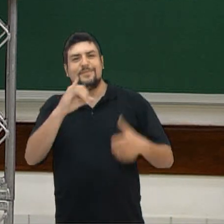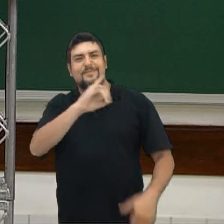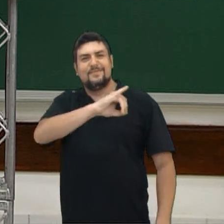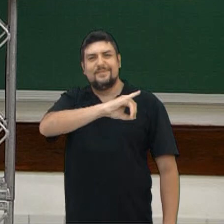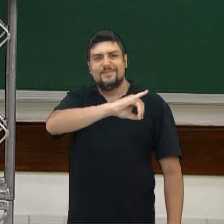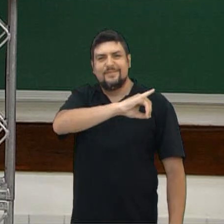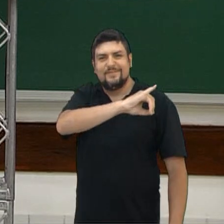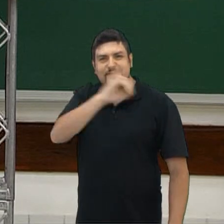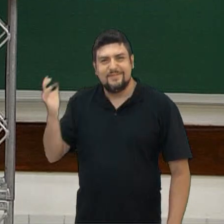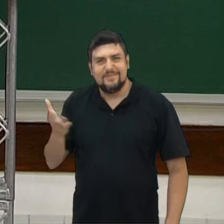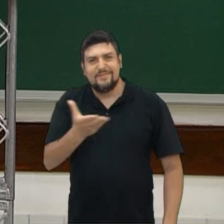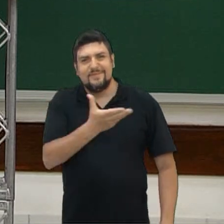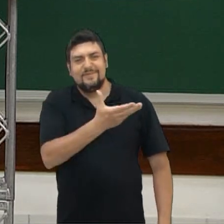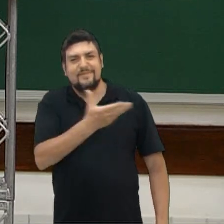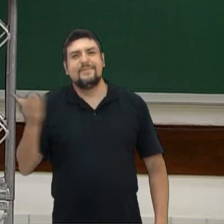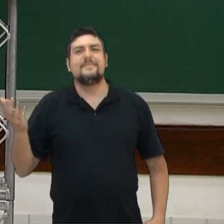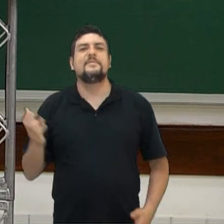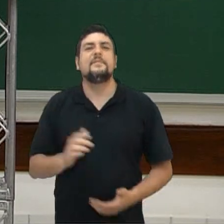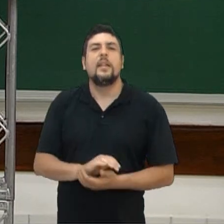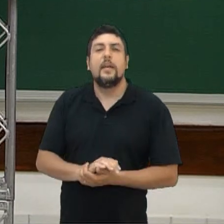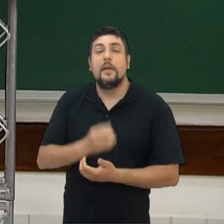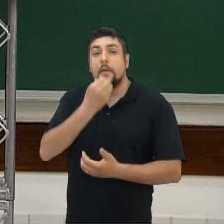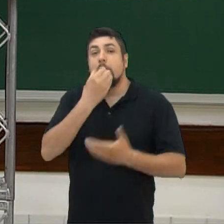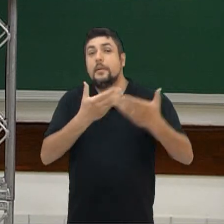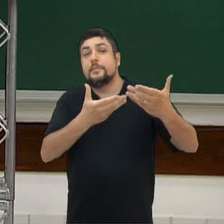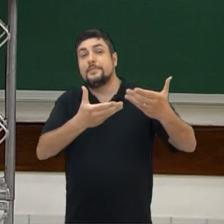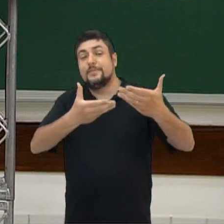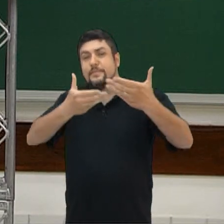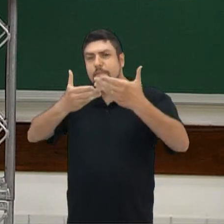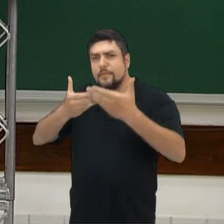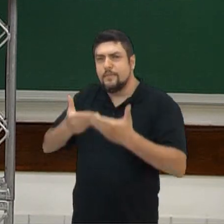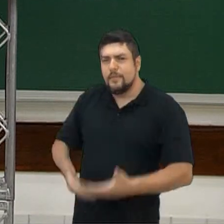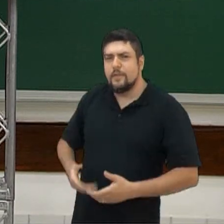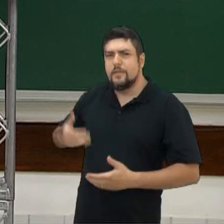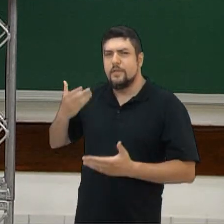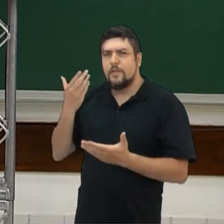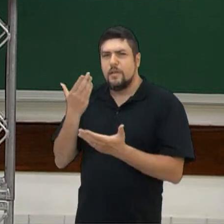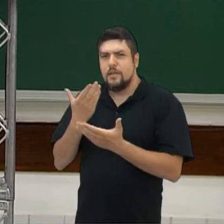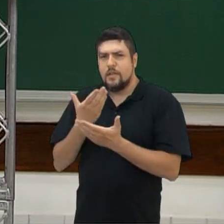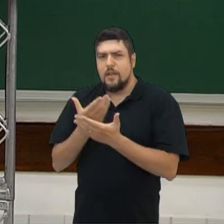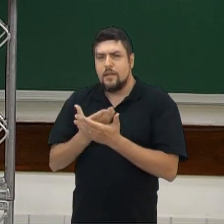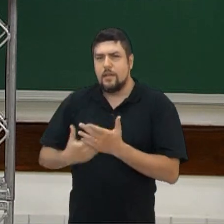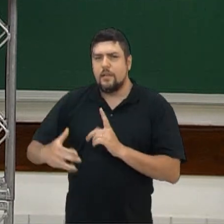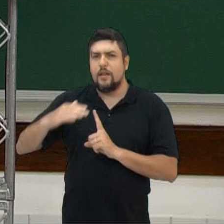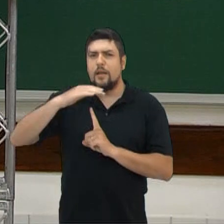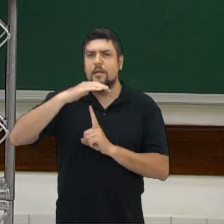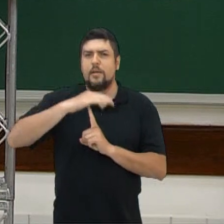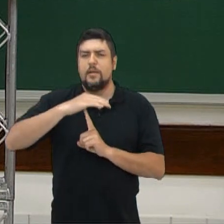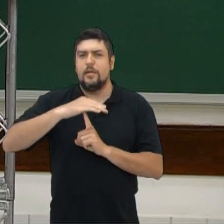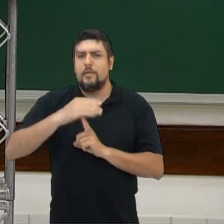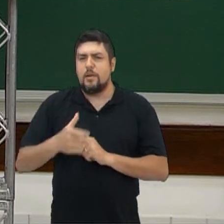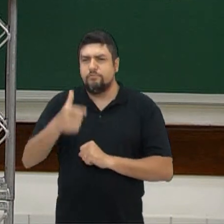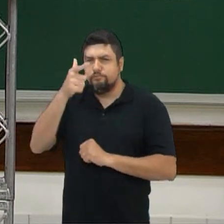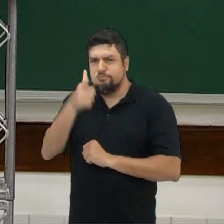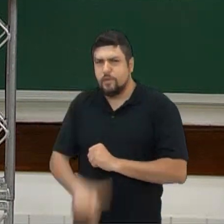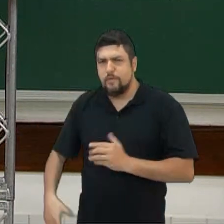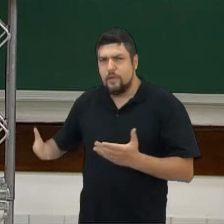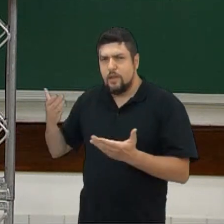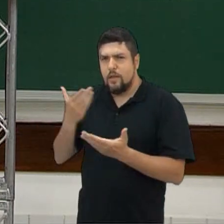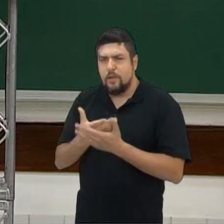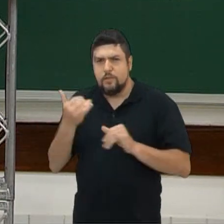Olá, pessoal! Sejam bem-vindos a mais um Aula Paraná, para mais essa aula de